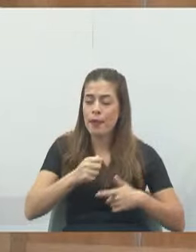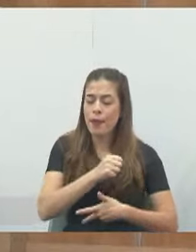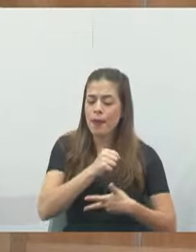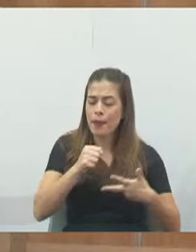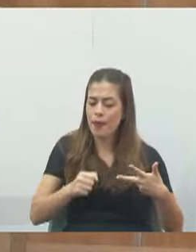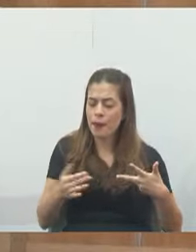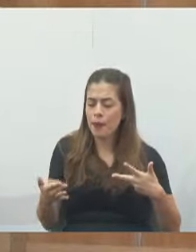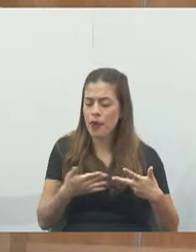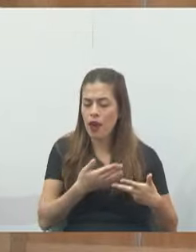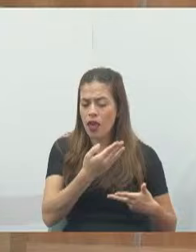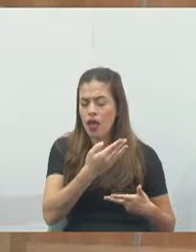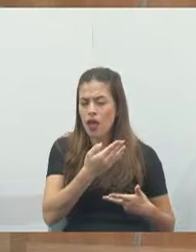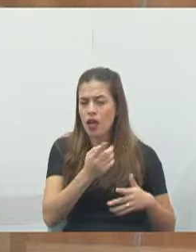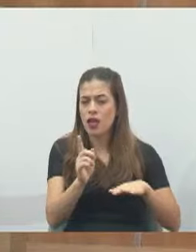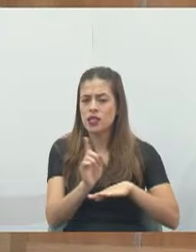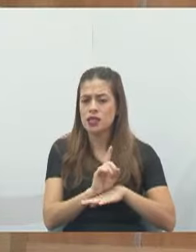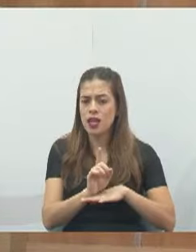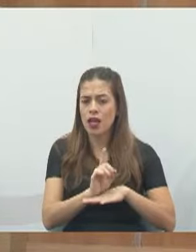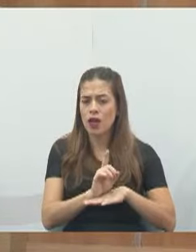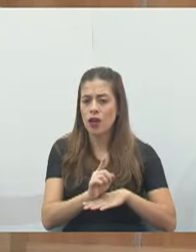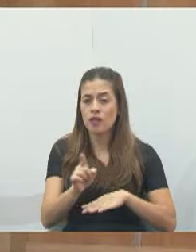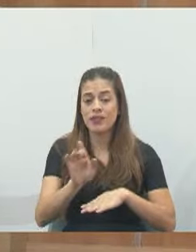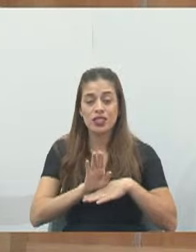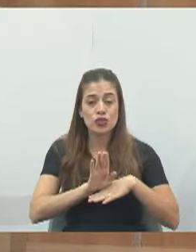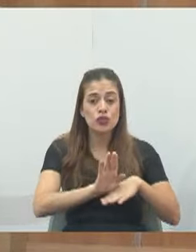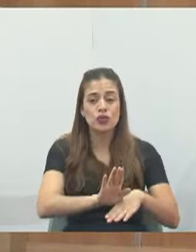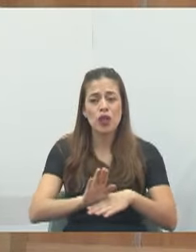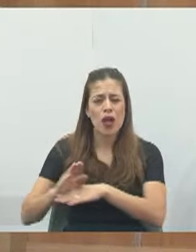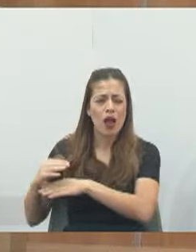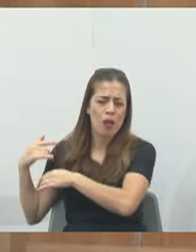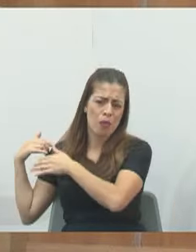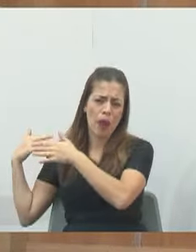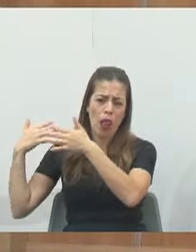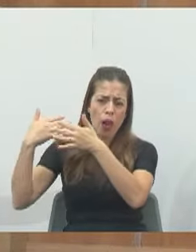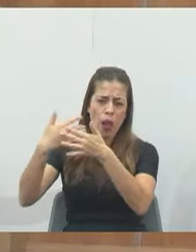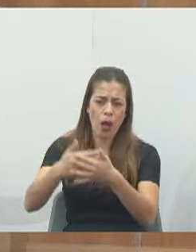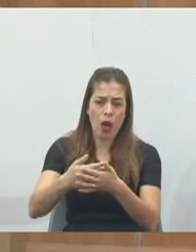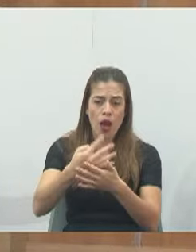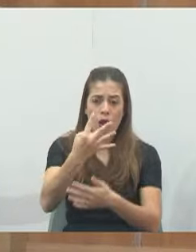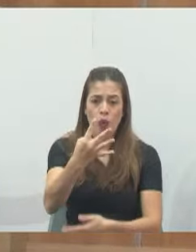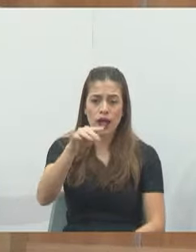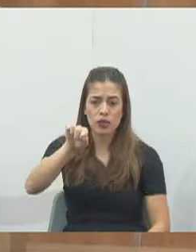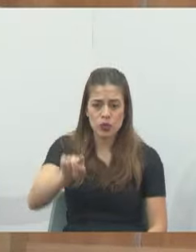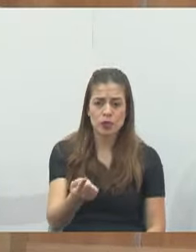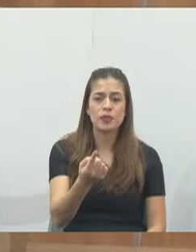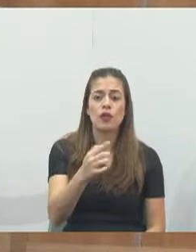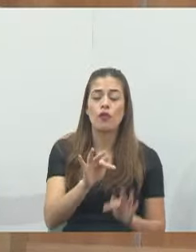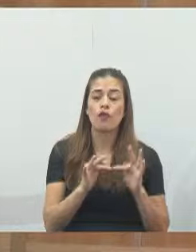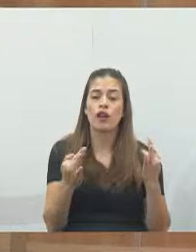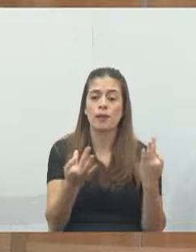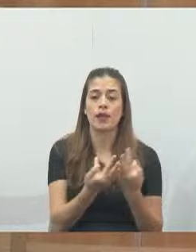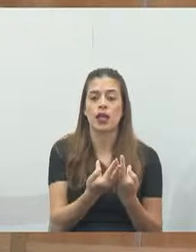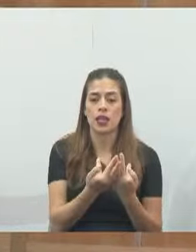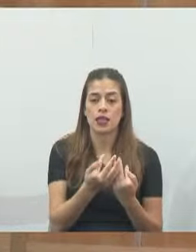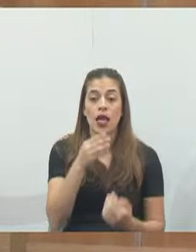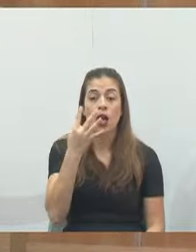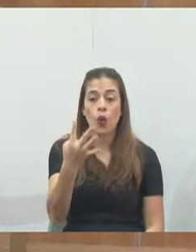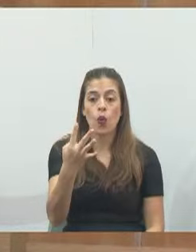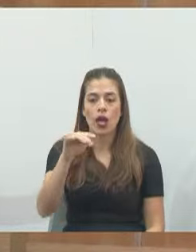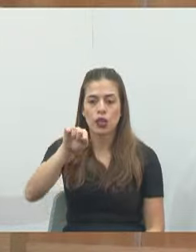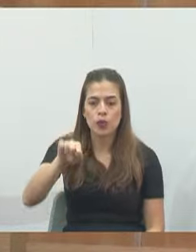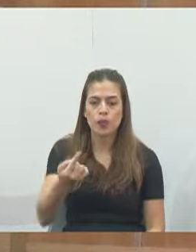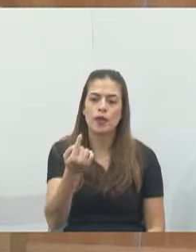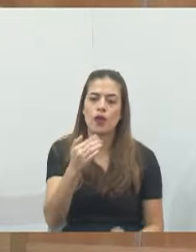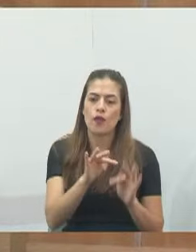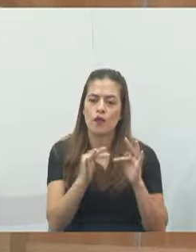públicas, de gestão, é o fato de você ter ajudado ao longo desse tempo 4 mil famílias. 4